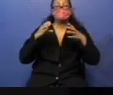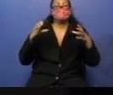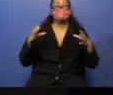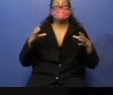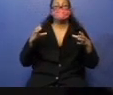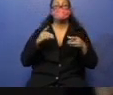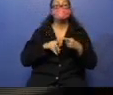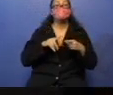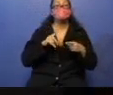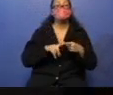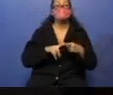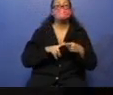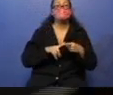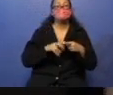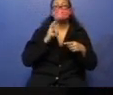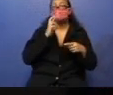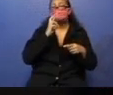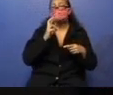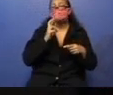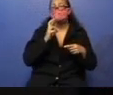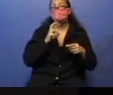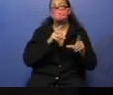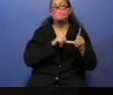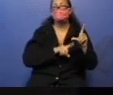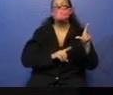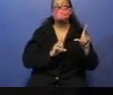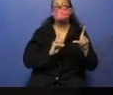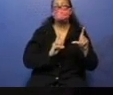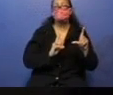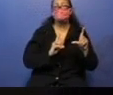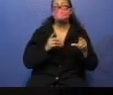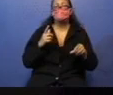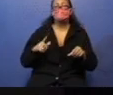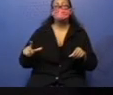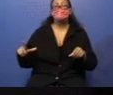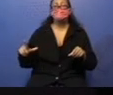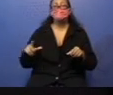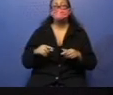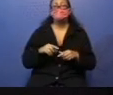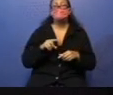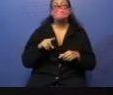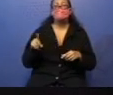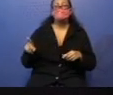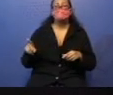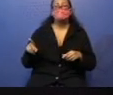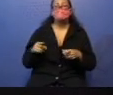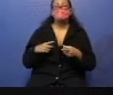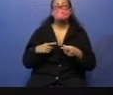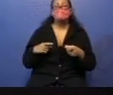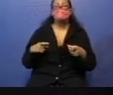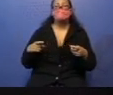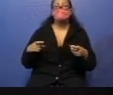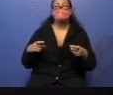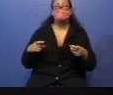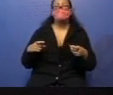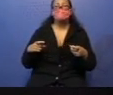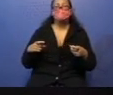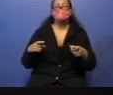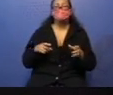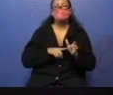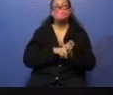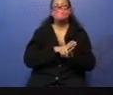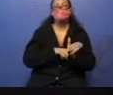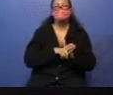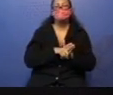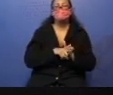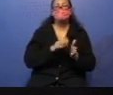desse jeito? E respondam a letra D. Continuando, você é o cientista, na página